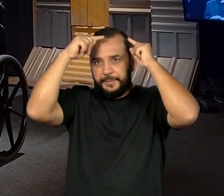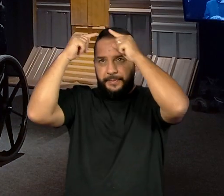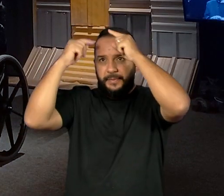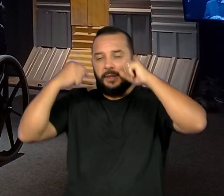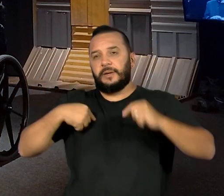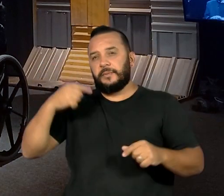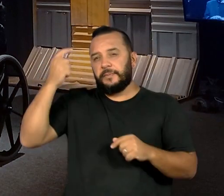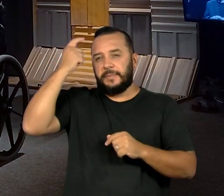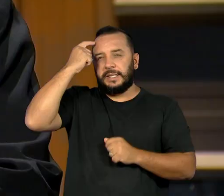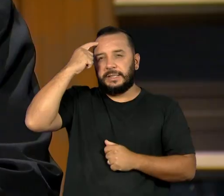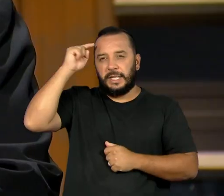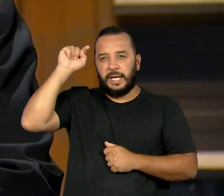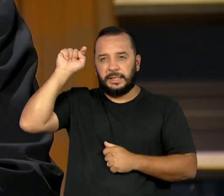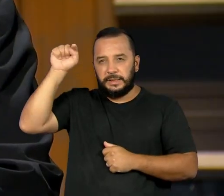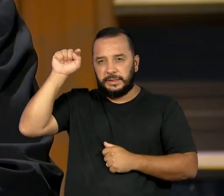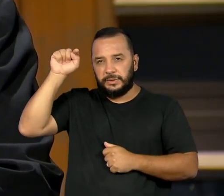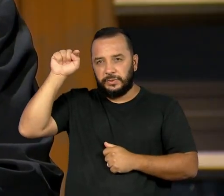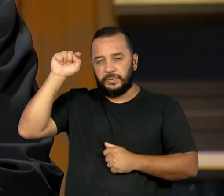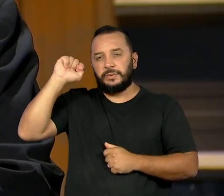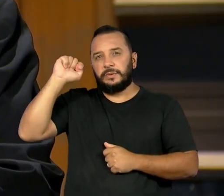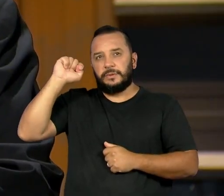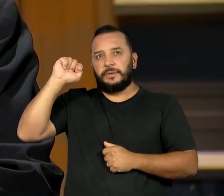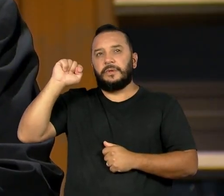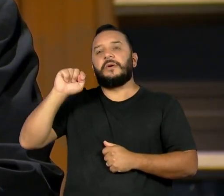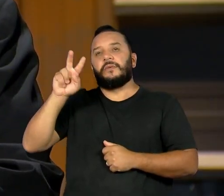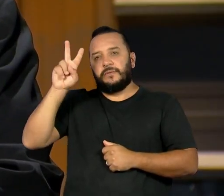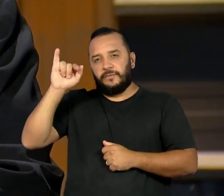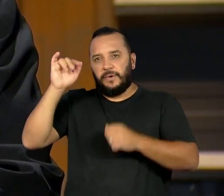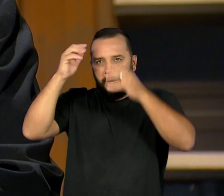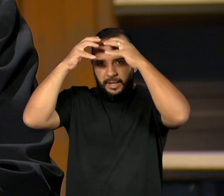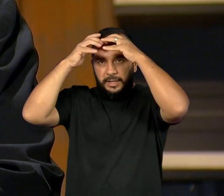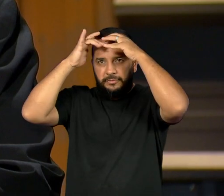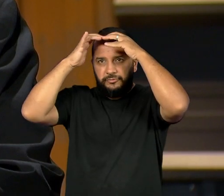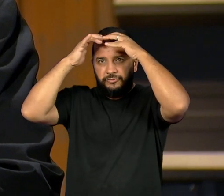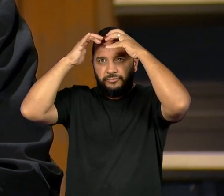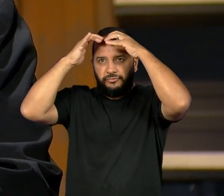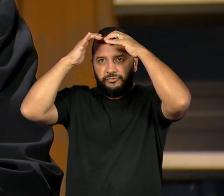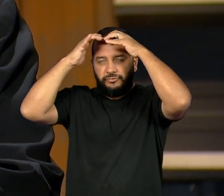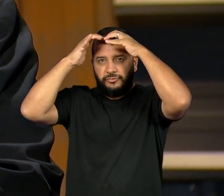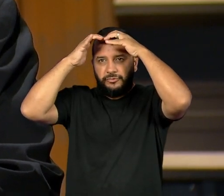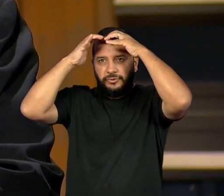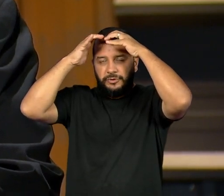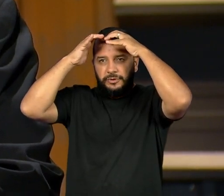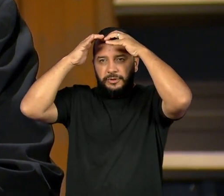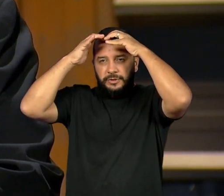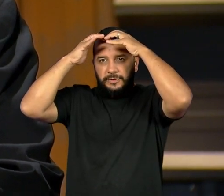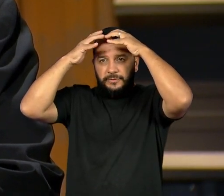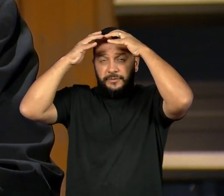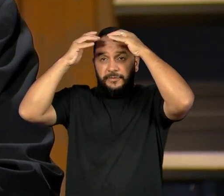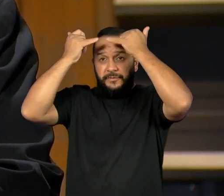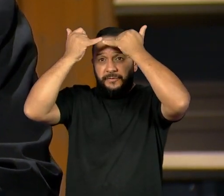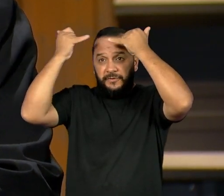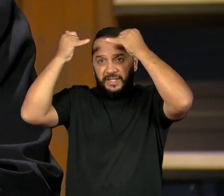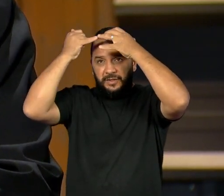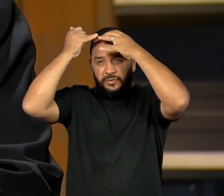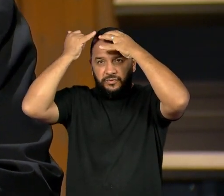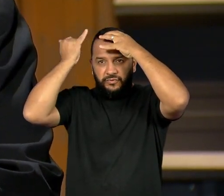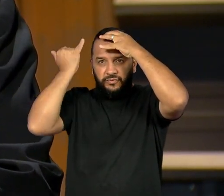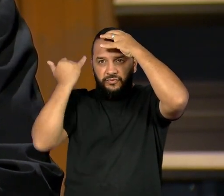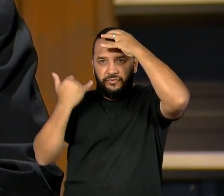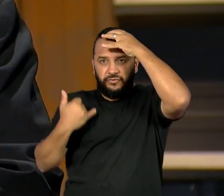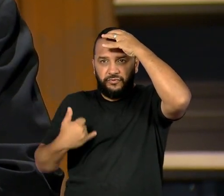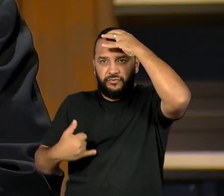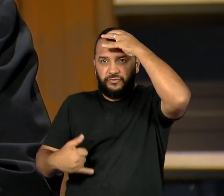pensar nisso, o meu cérebro vai emitir um determinado impulso e conforme, né, o